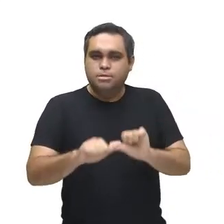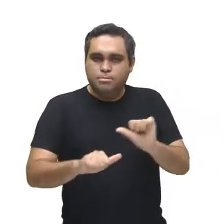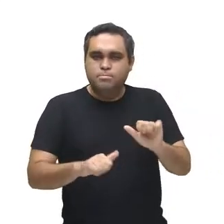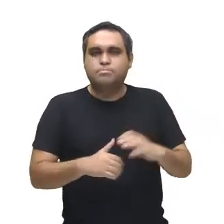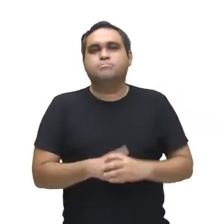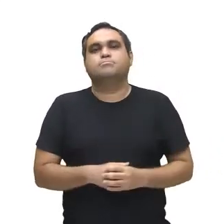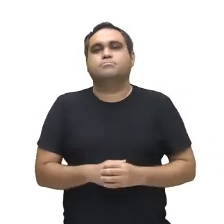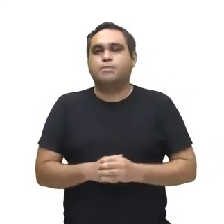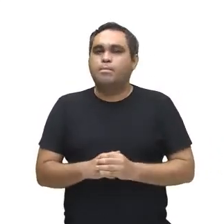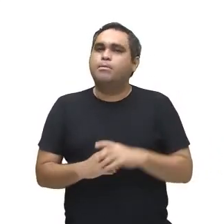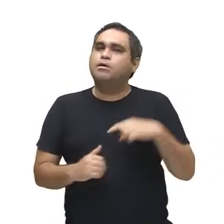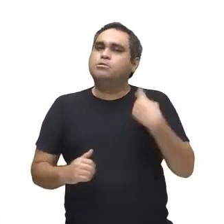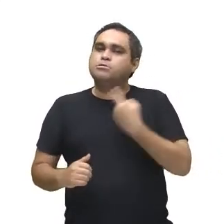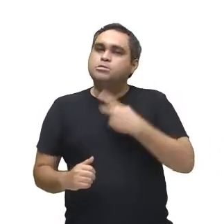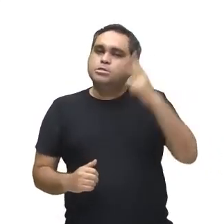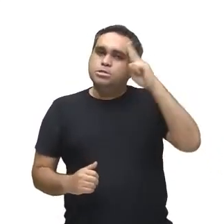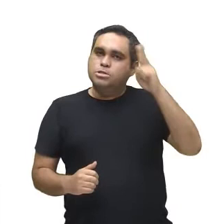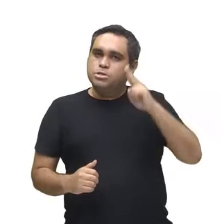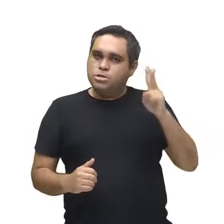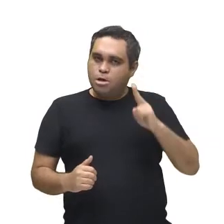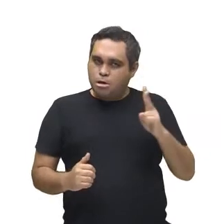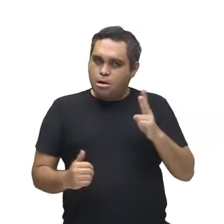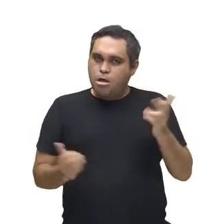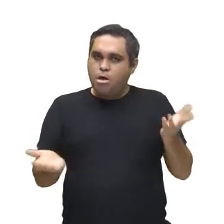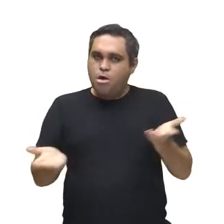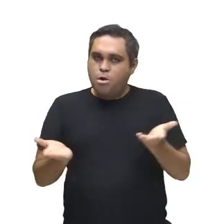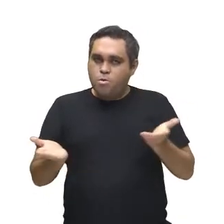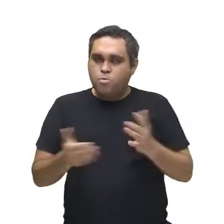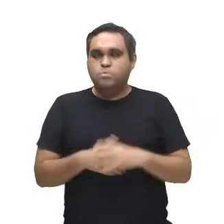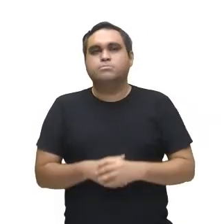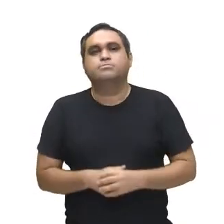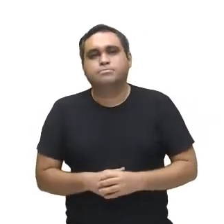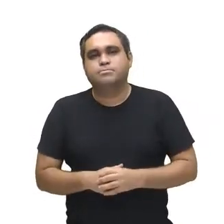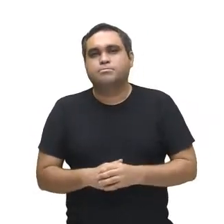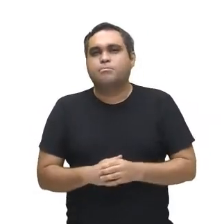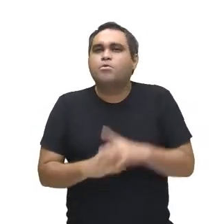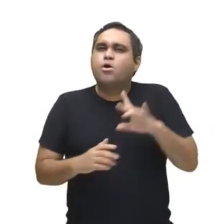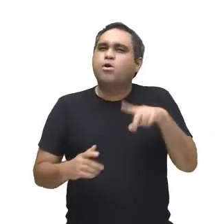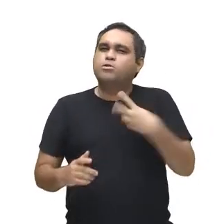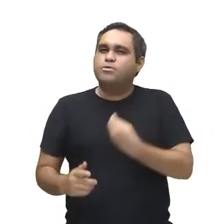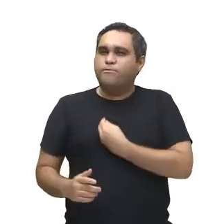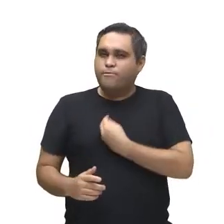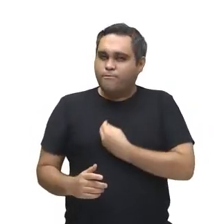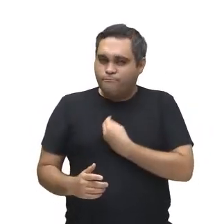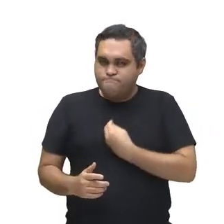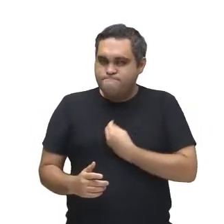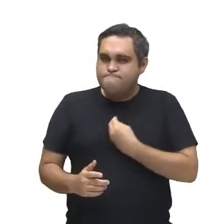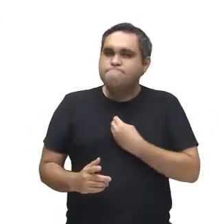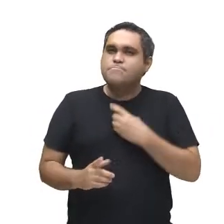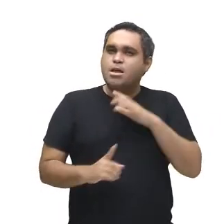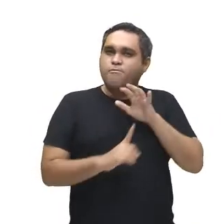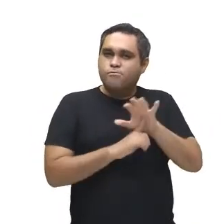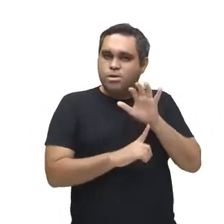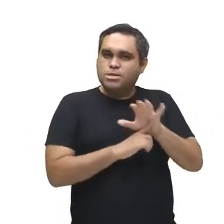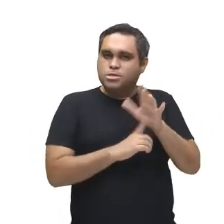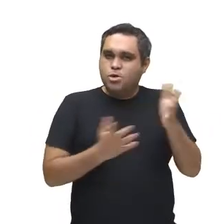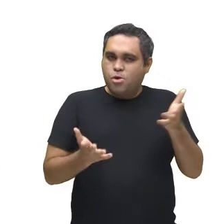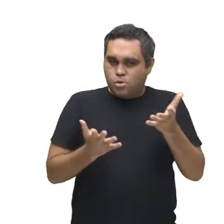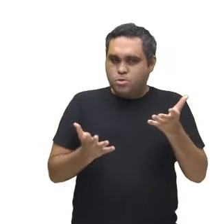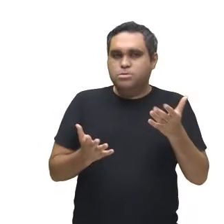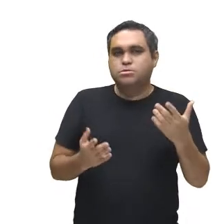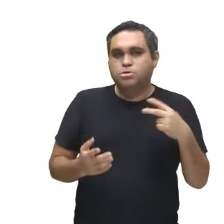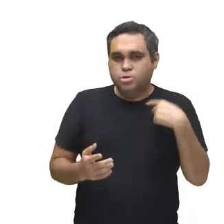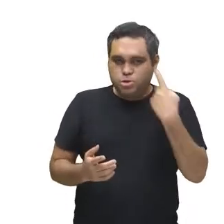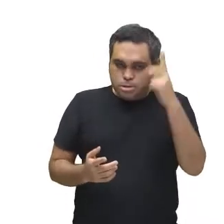decisivamente para a nossa história contemporânea, história atual, para a história que a gente vive hoje. Vamos lá, gente, para o tema da aula de hoje, que é